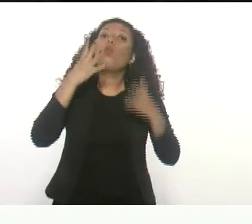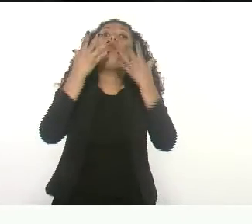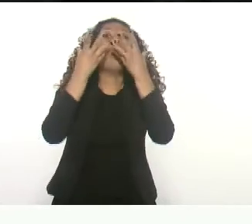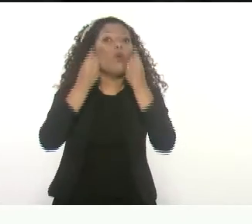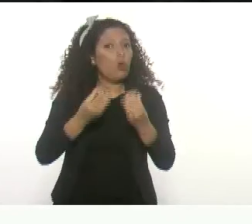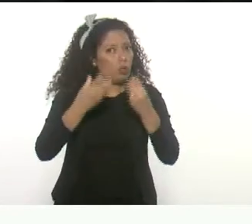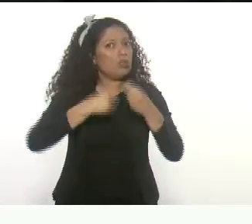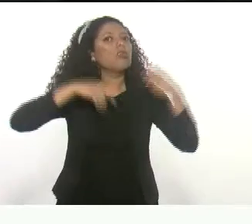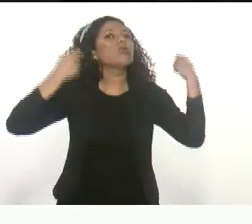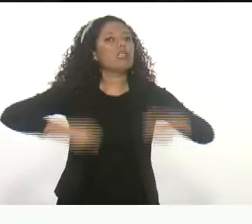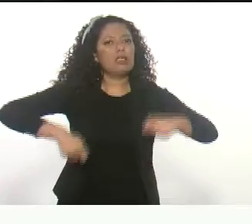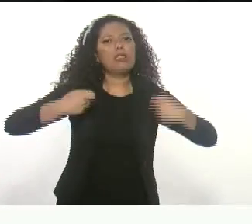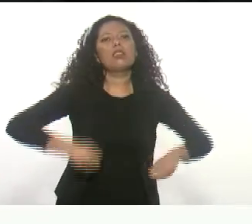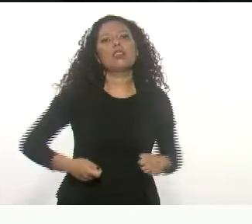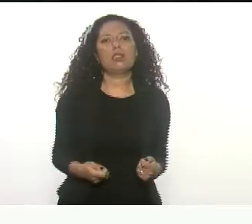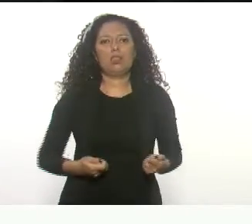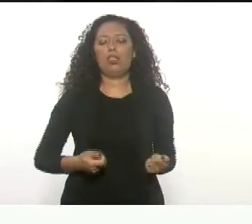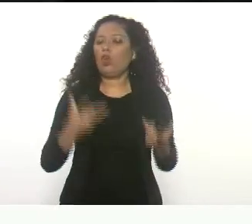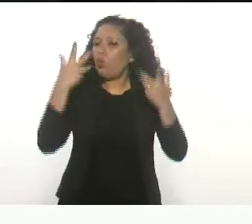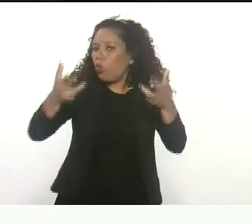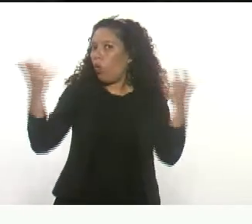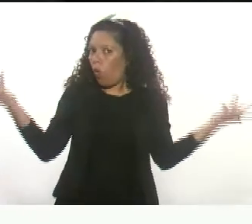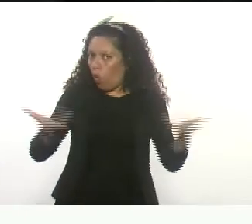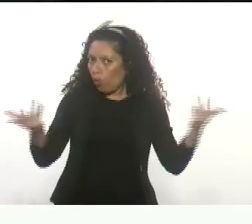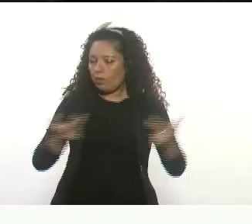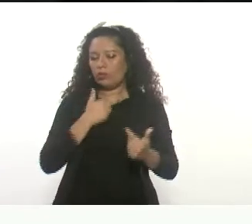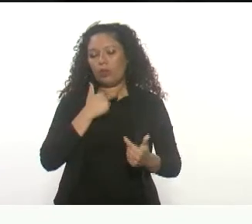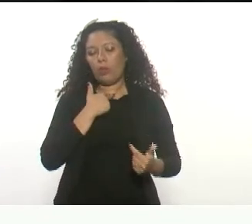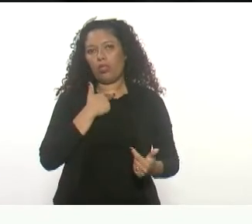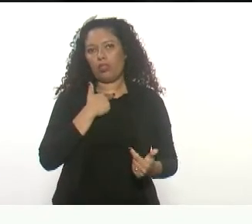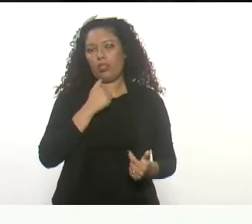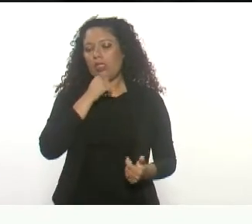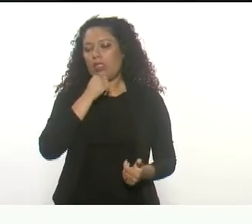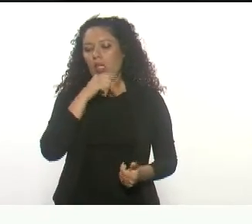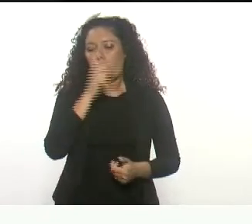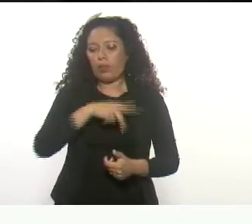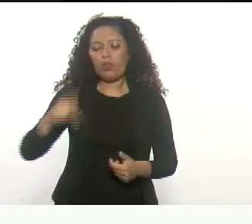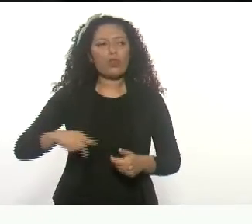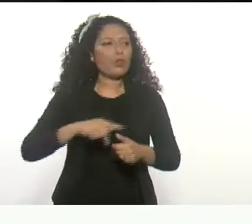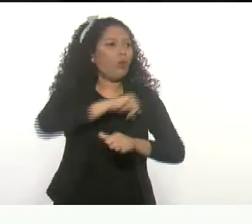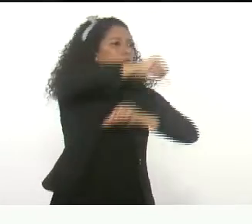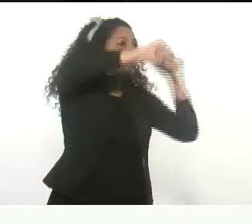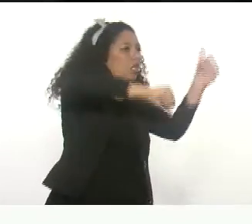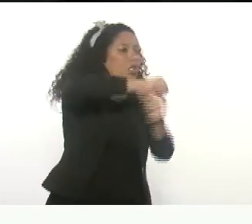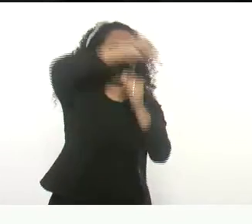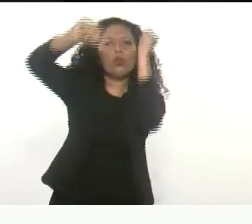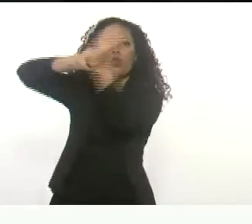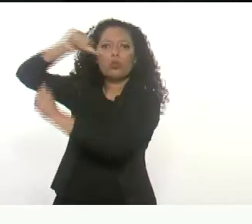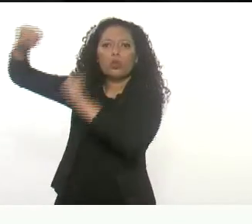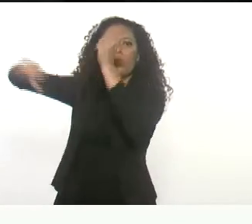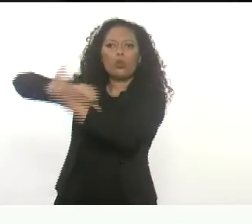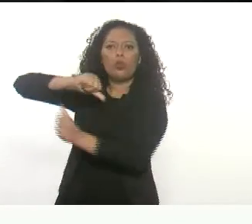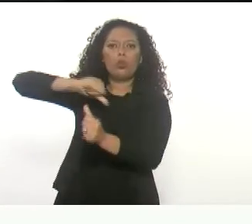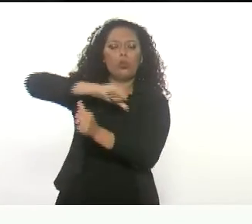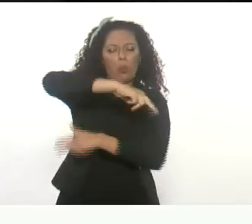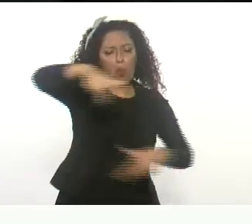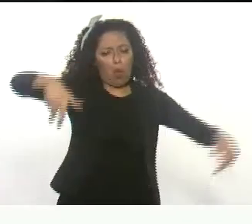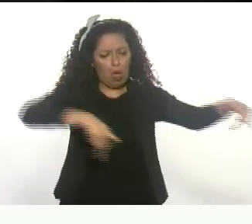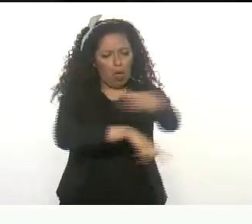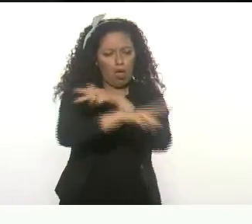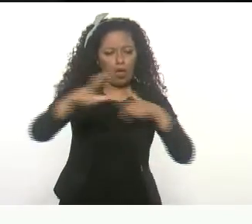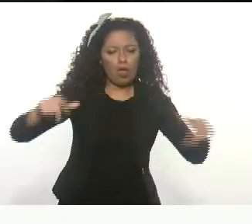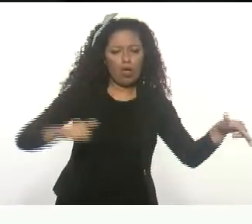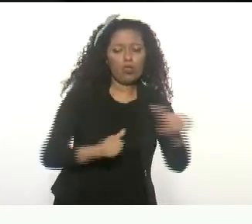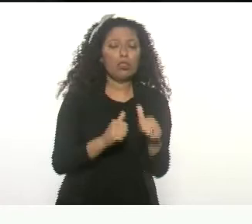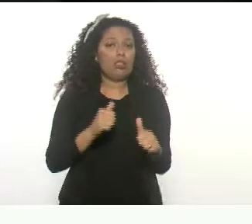grande maioria. Não dá para ser como é hoje, né? Que aí o professor pinga, sai, vai, entra e sai, vai alguns dias,